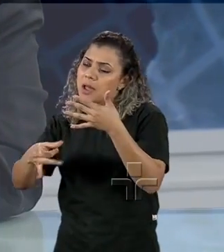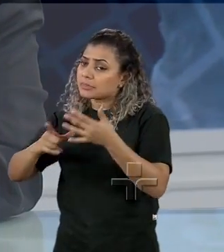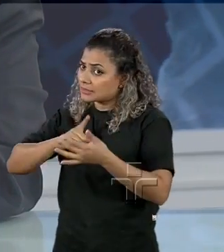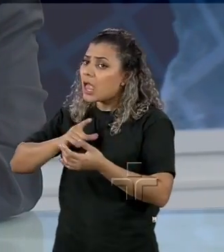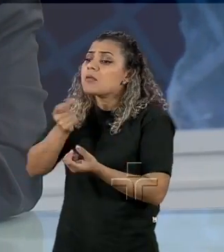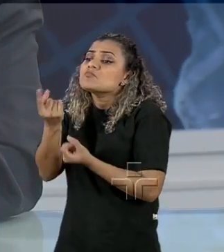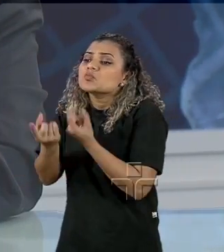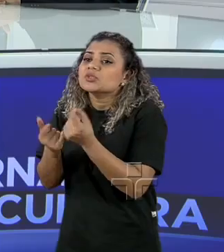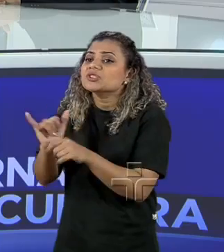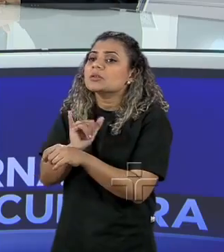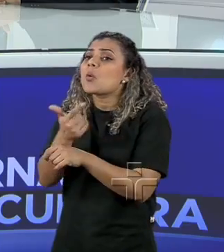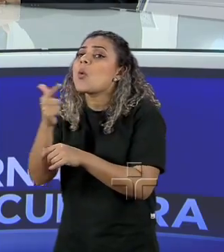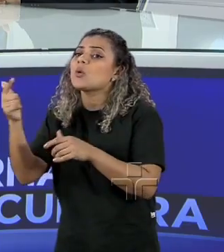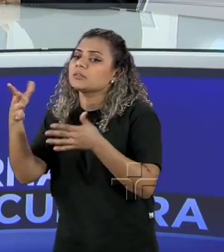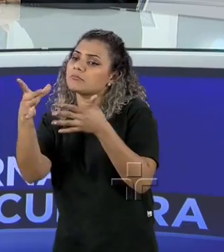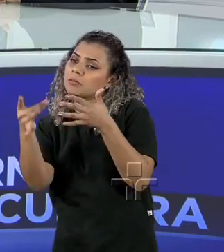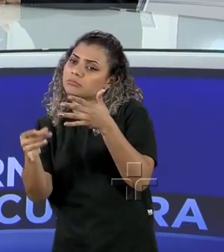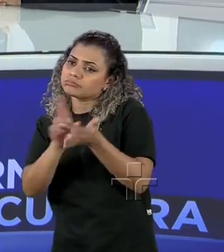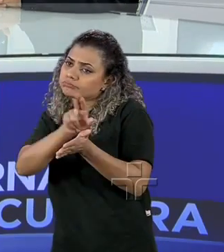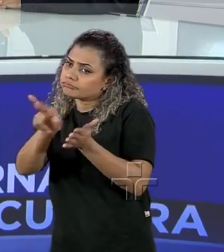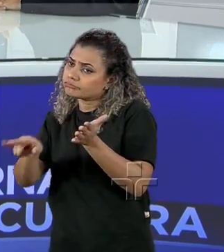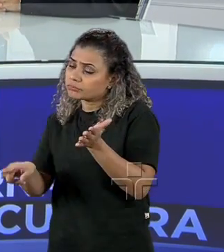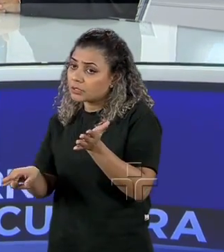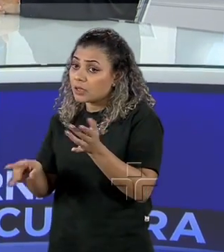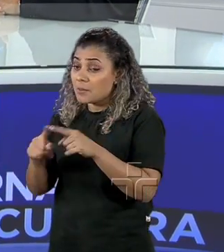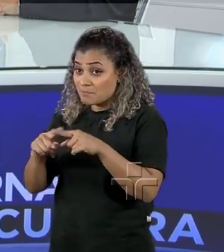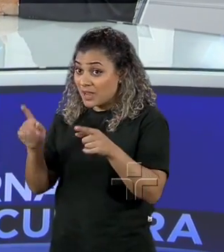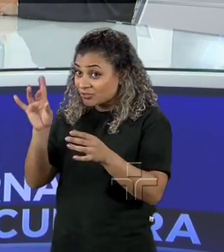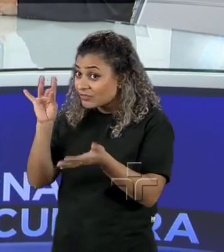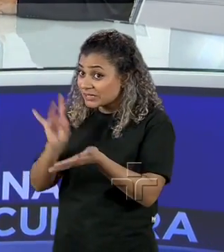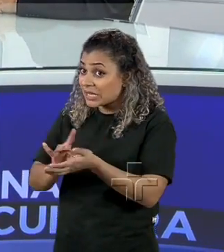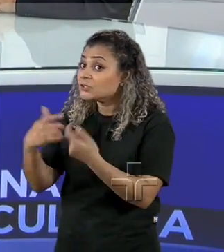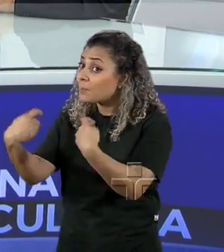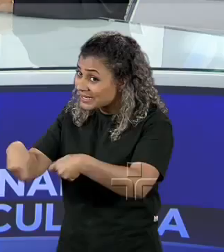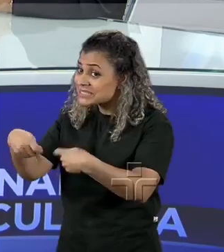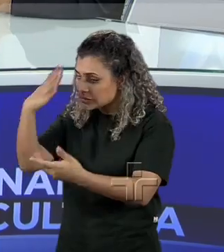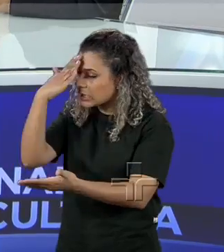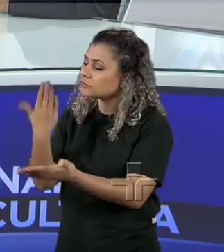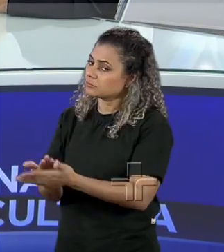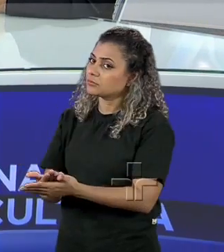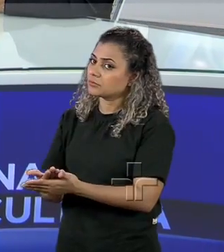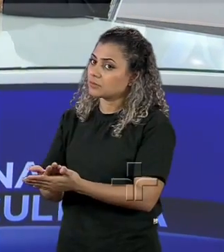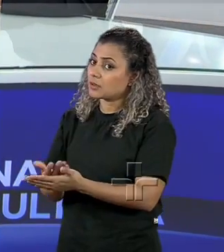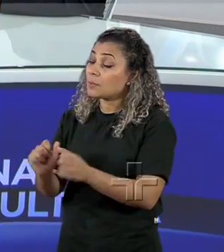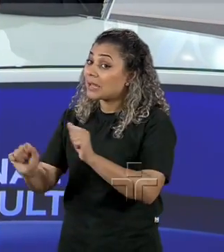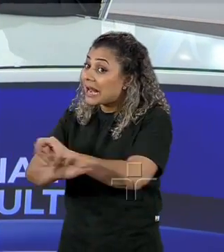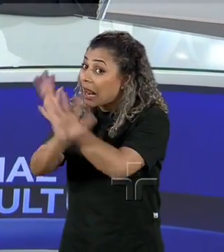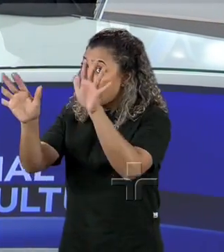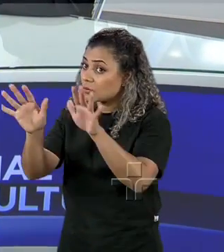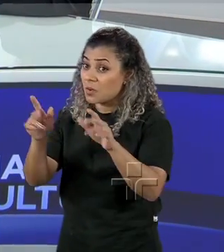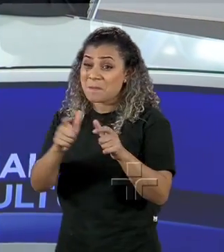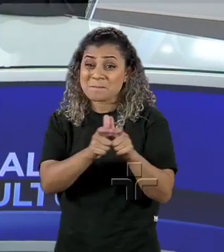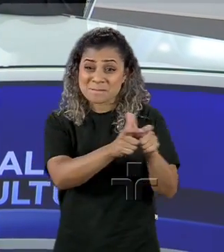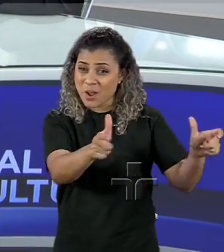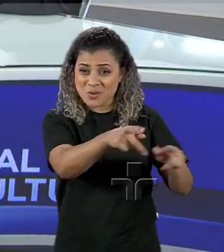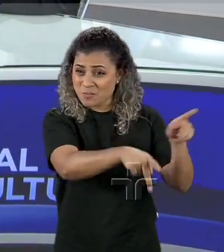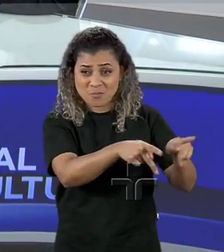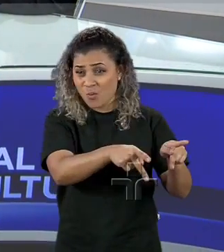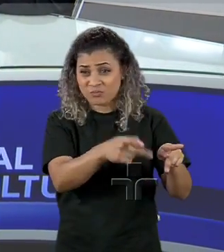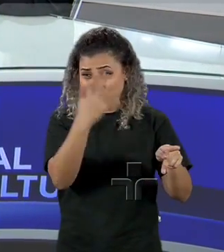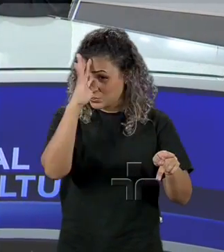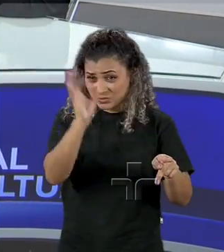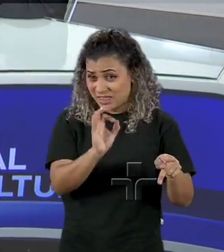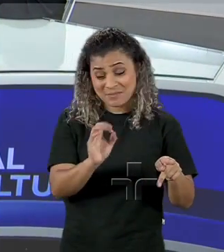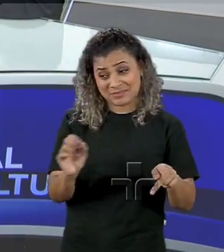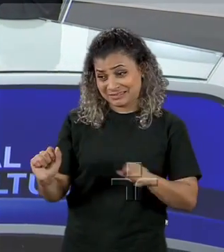a gente tem, eu acho que numa democracia, ela é absolutamente necessária. Agora, que não é tão nítido para quem não é da área, não é mesmo,